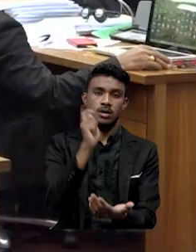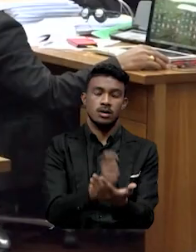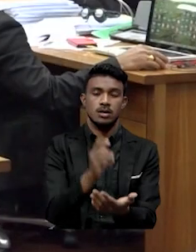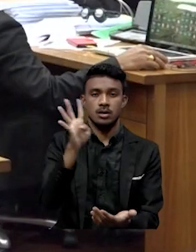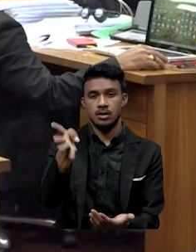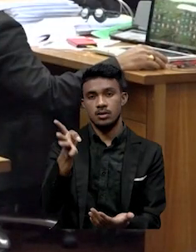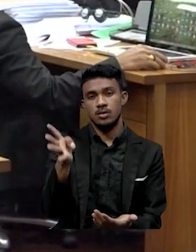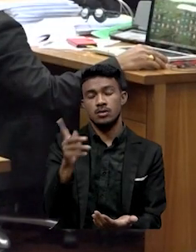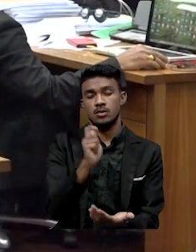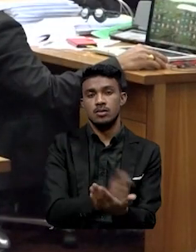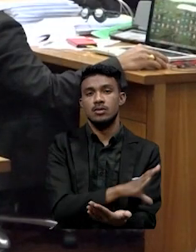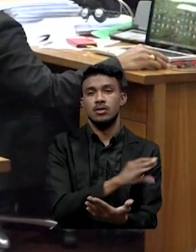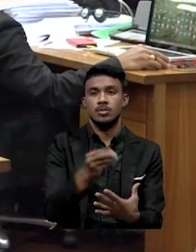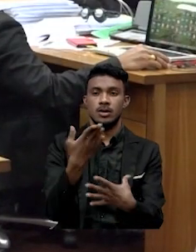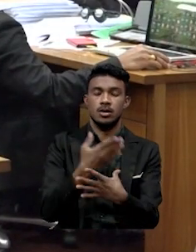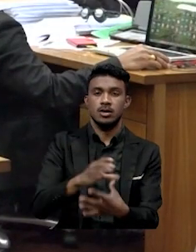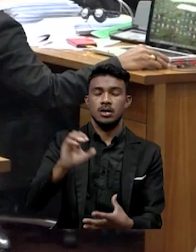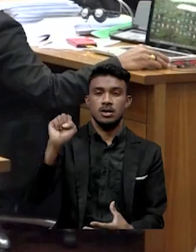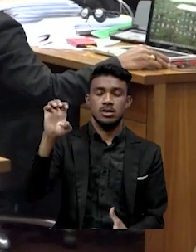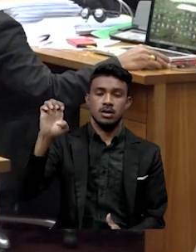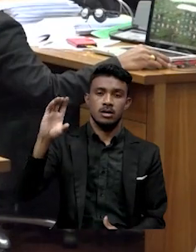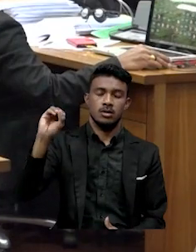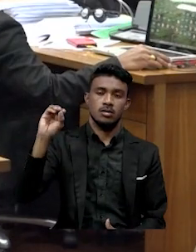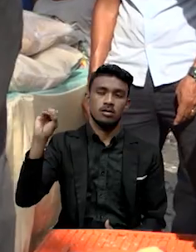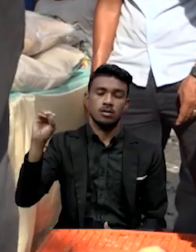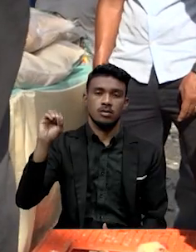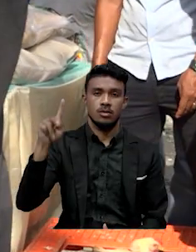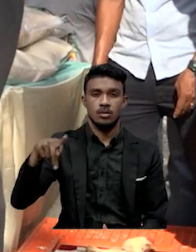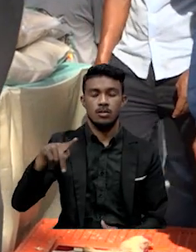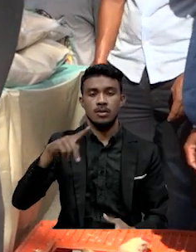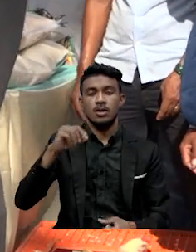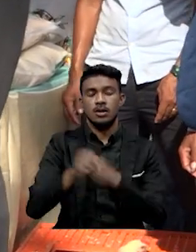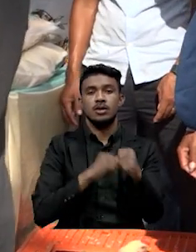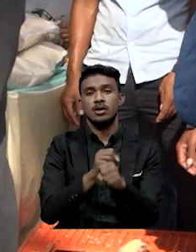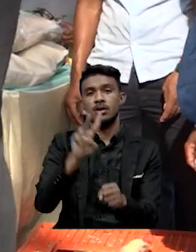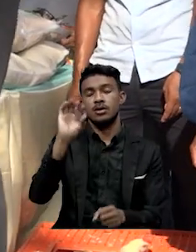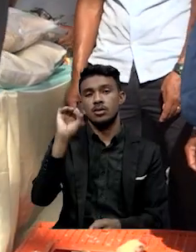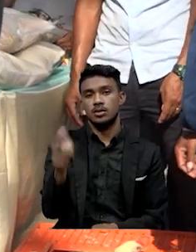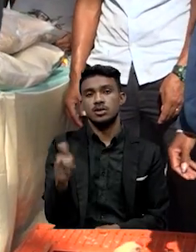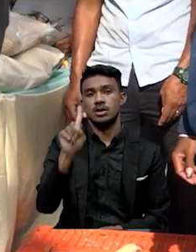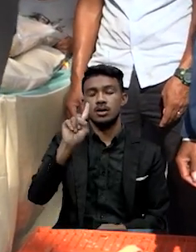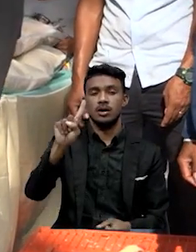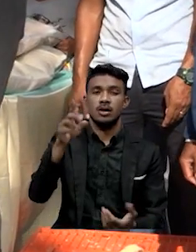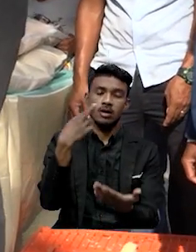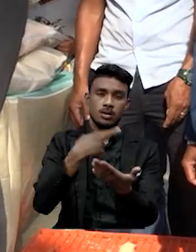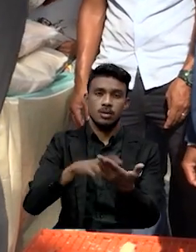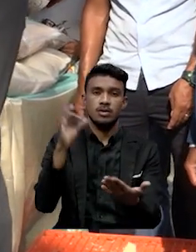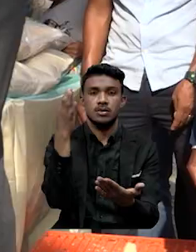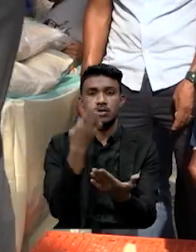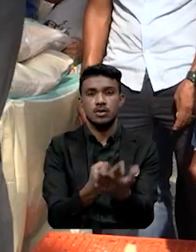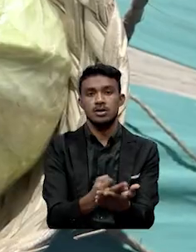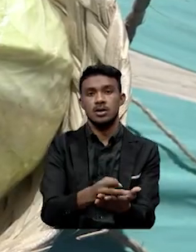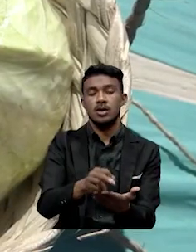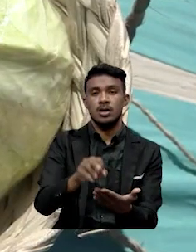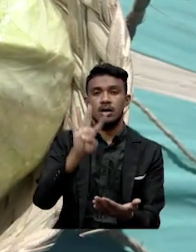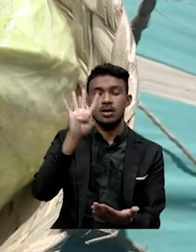Estado Cooperativa, nomos e agora, sanulo, fulan dezembro, tinham Rio Rua, Ronaldo Ressin Ida, aprova tan orçamento adicional Tocon